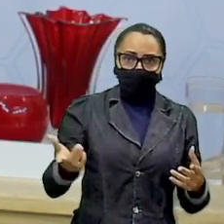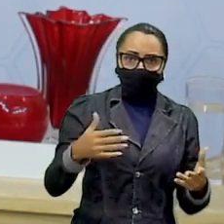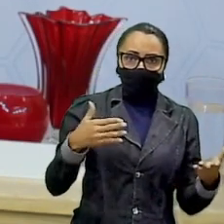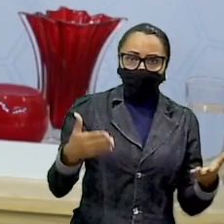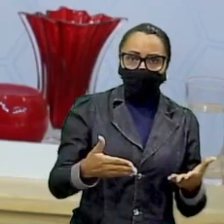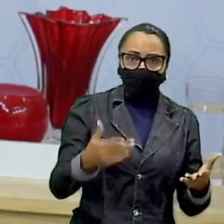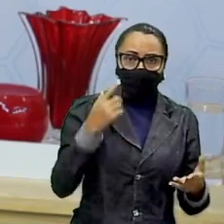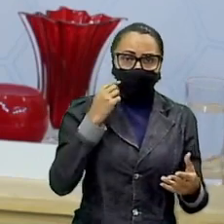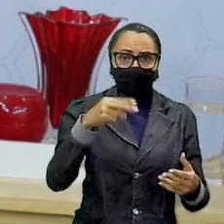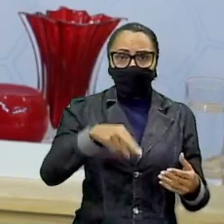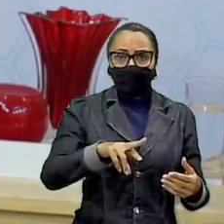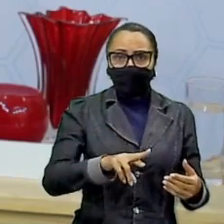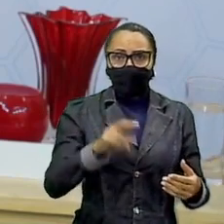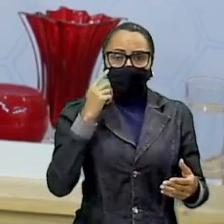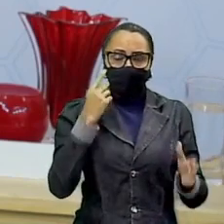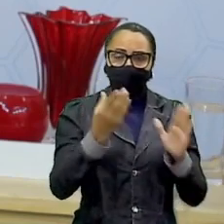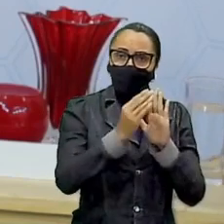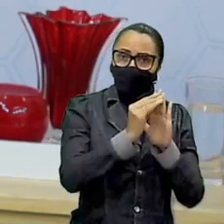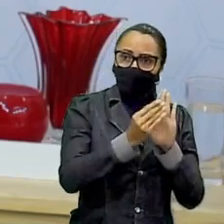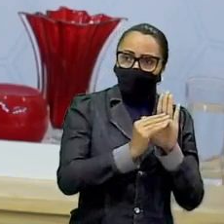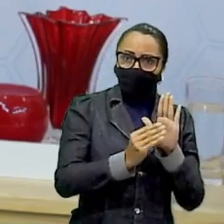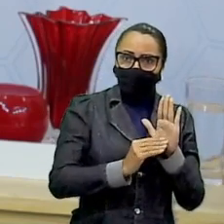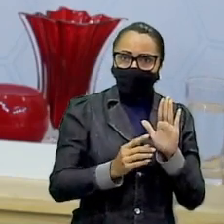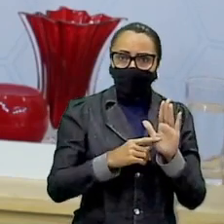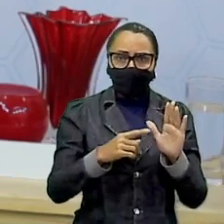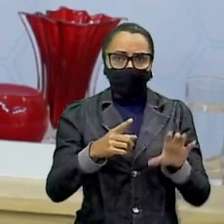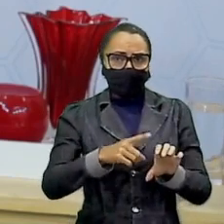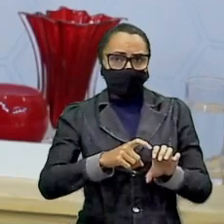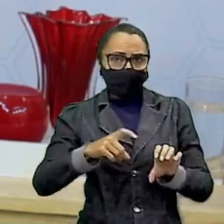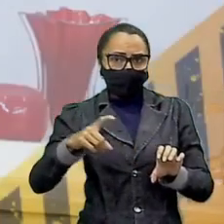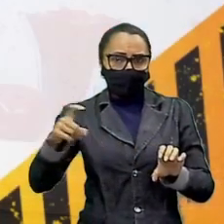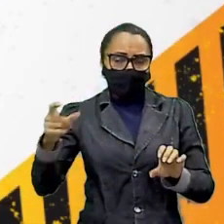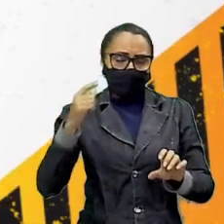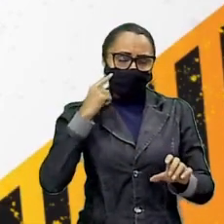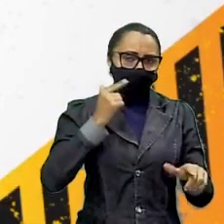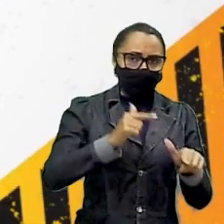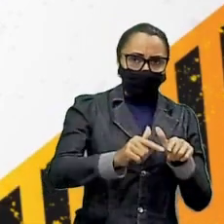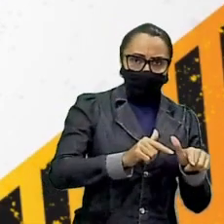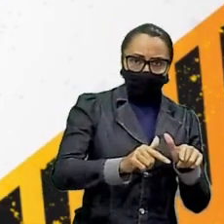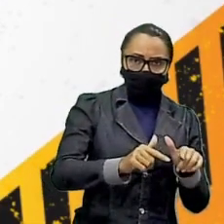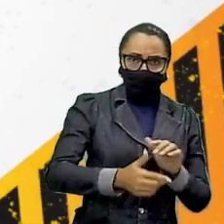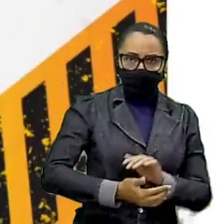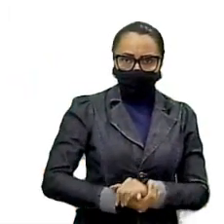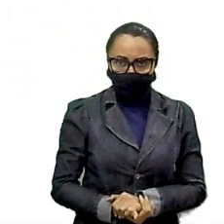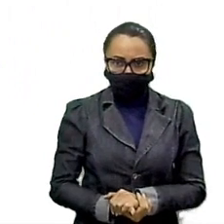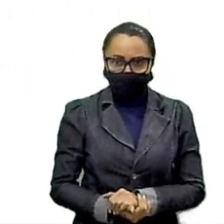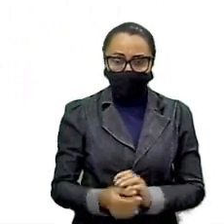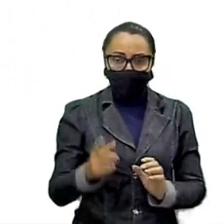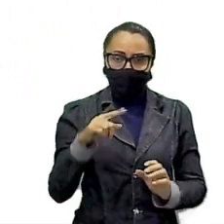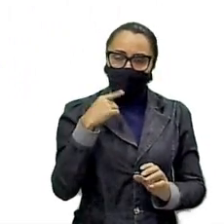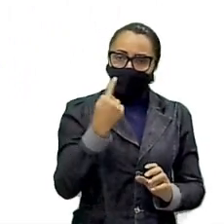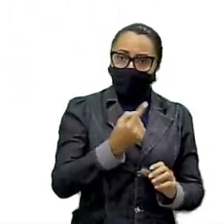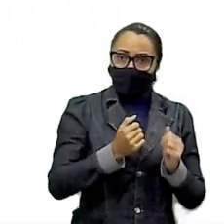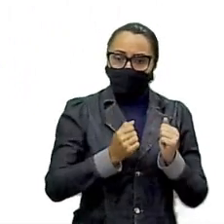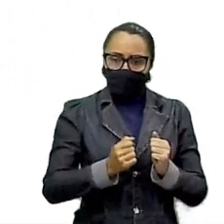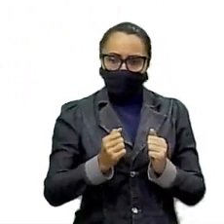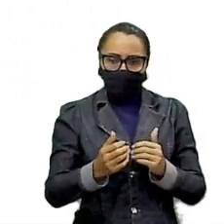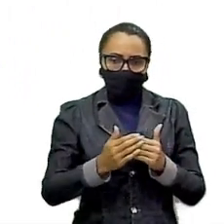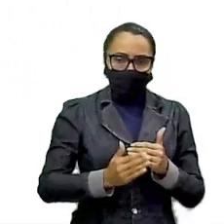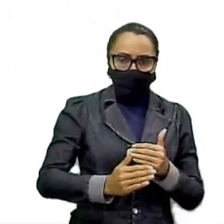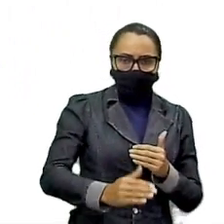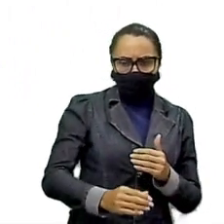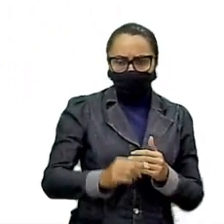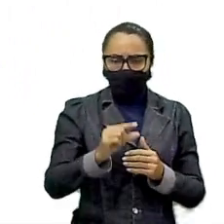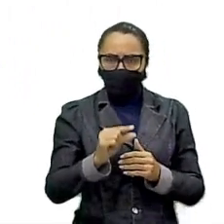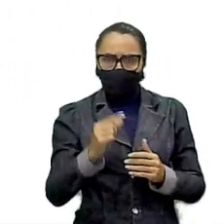atualizações das NRs e suas implicações para o empregador e o empregado. Então, para a gente poder começar um